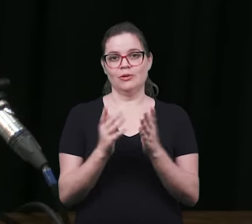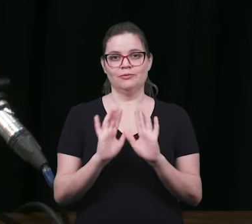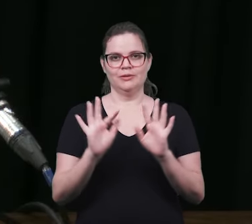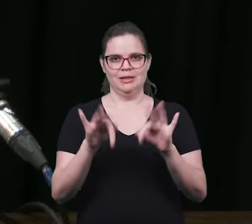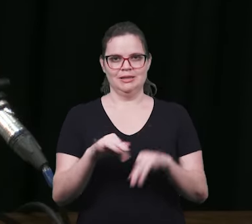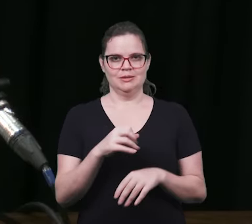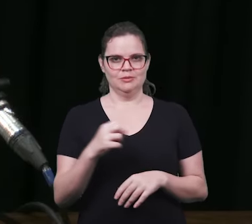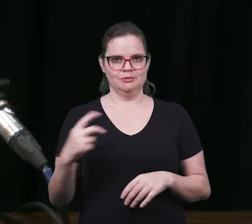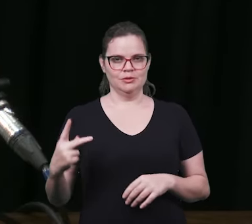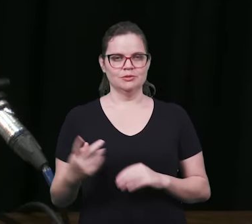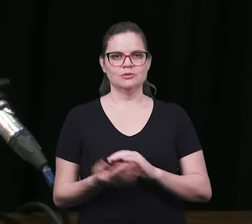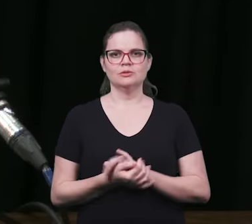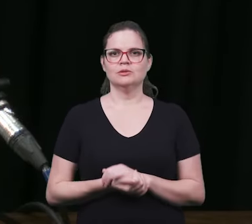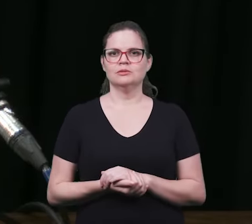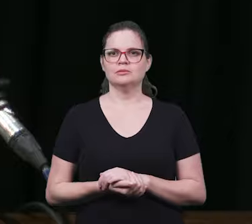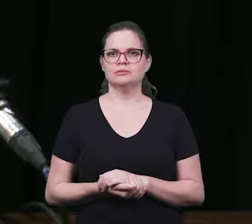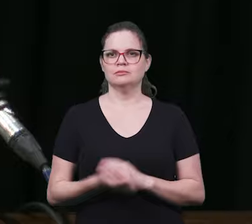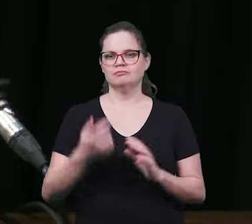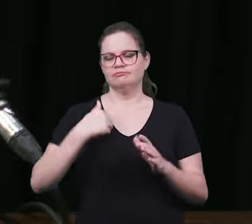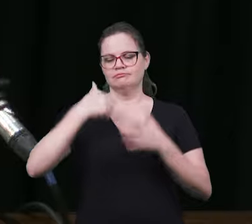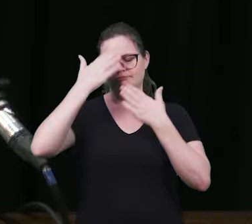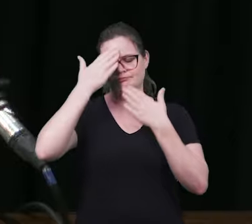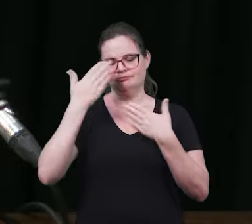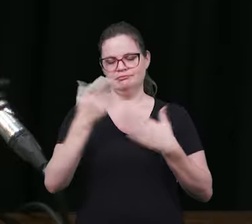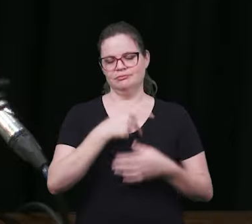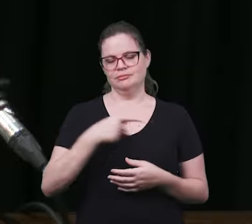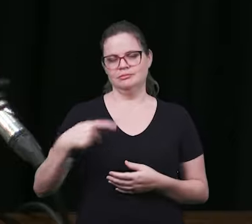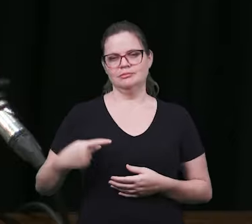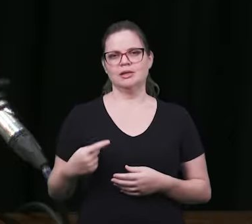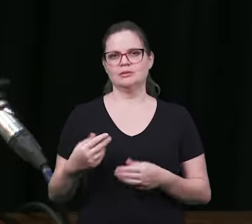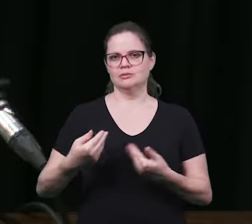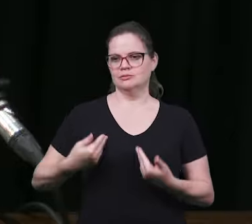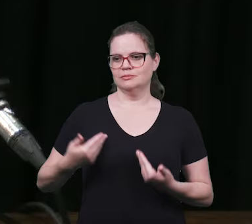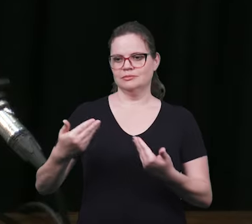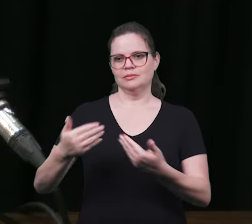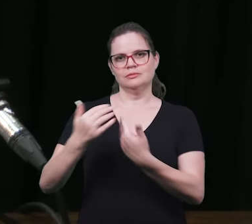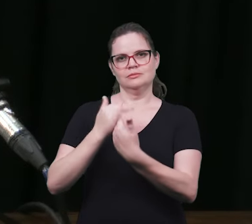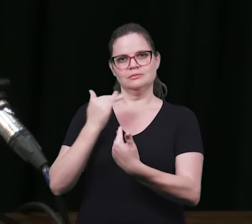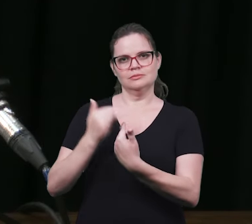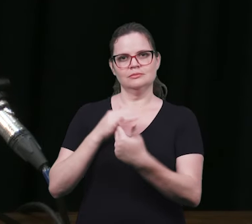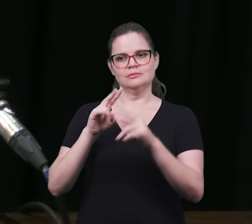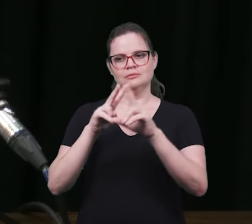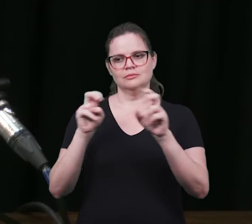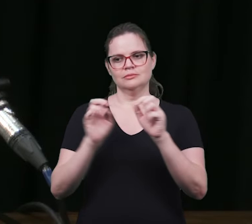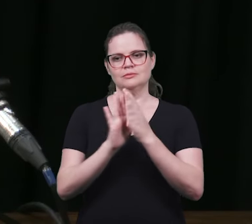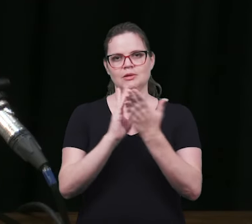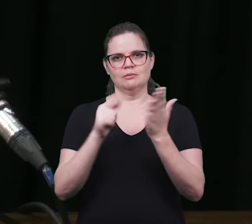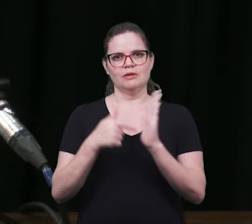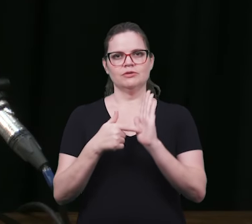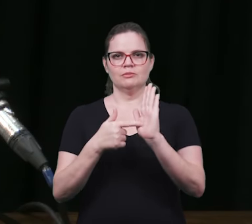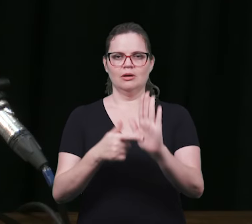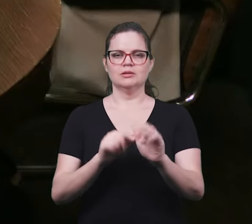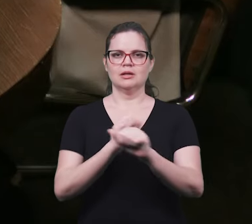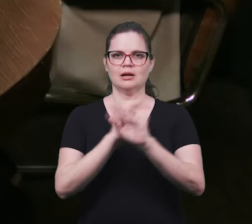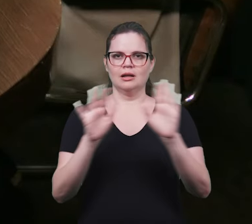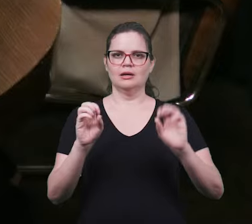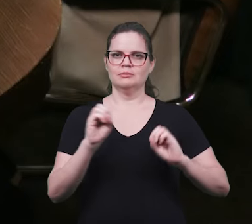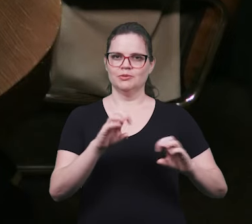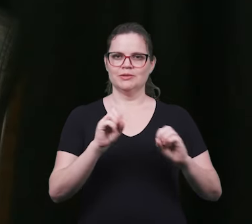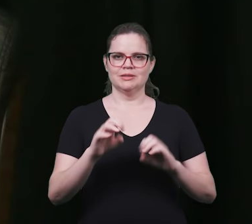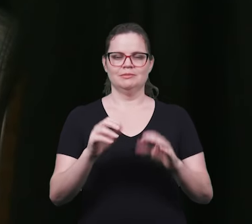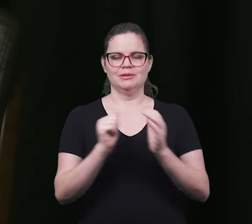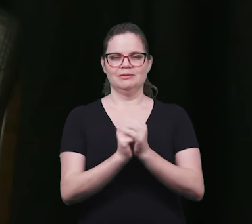encerrando por aqui. E queria agradecer, pastor Monferrari. Obrigado pelos conselhos à luz da palavra, obrigado por todo o ensinamento.